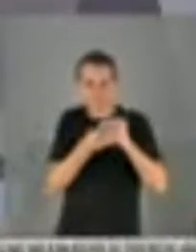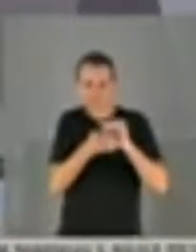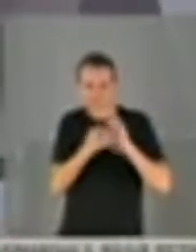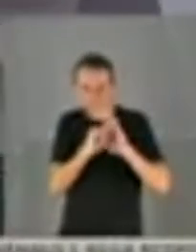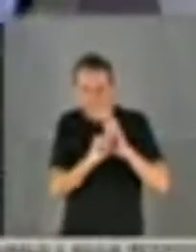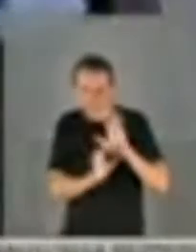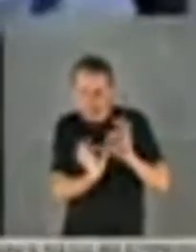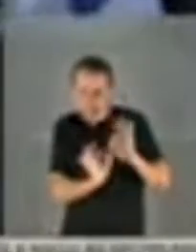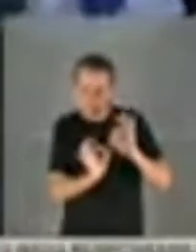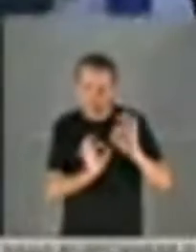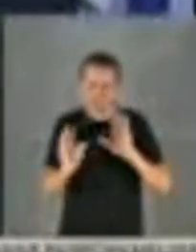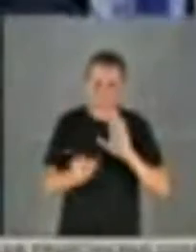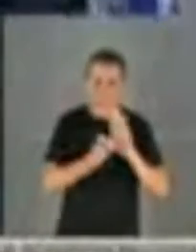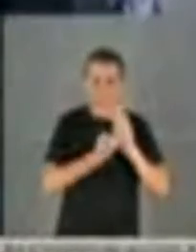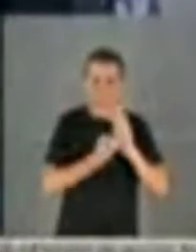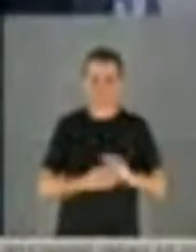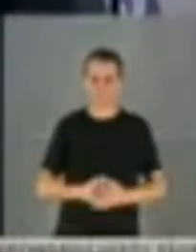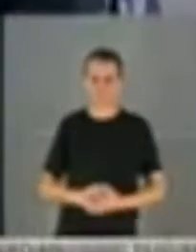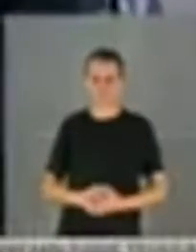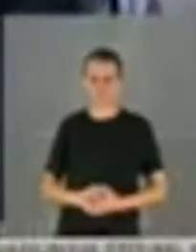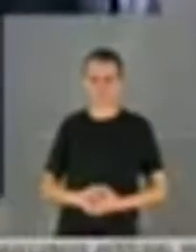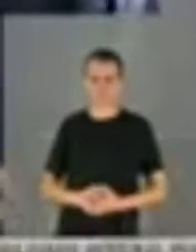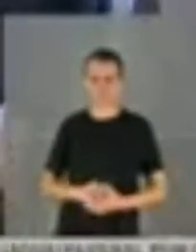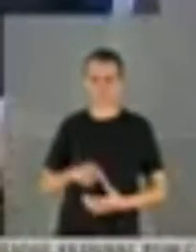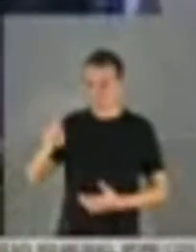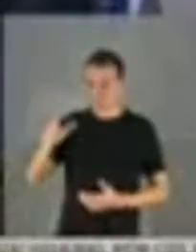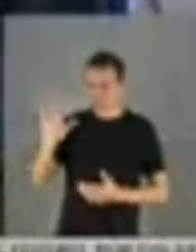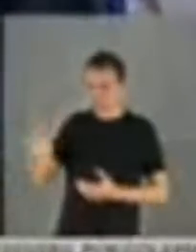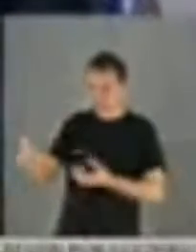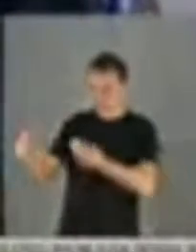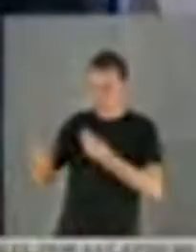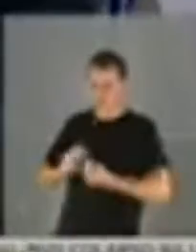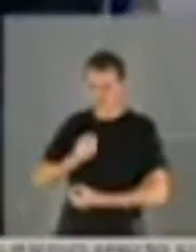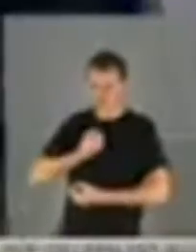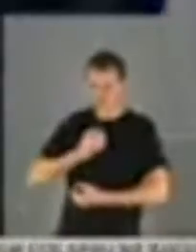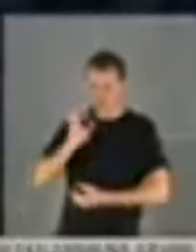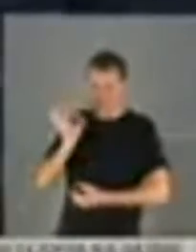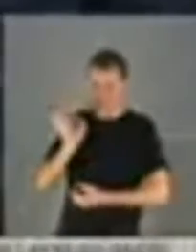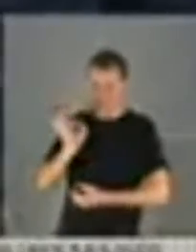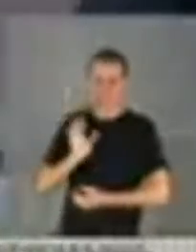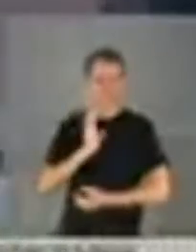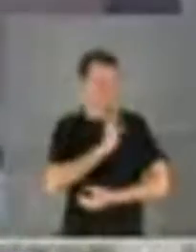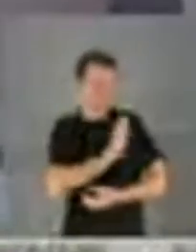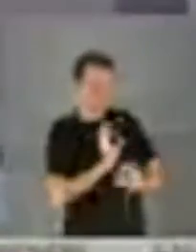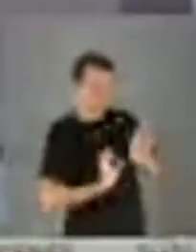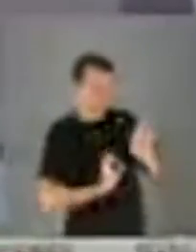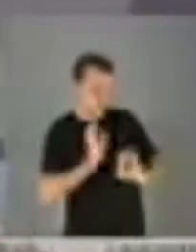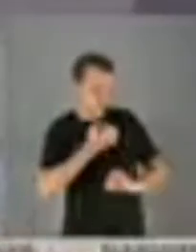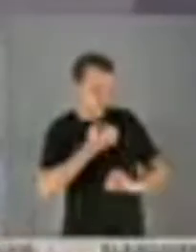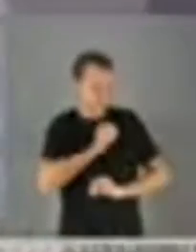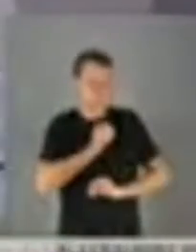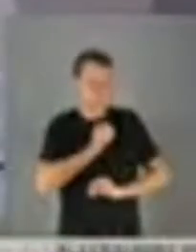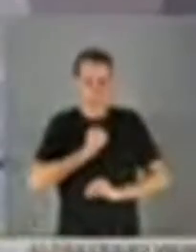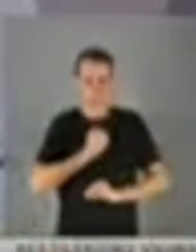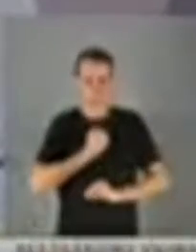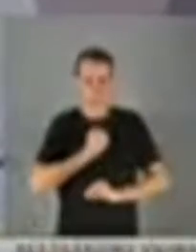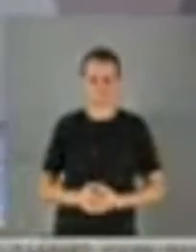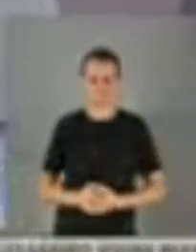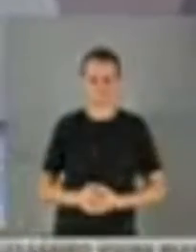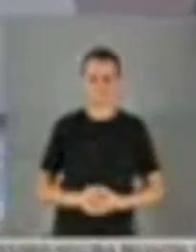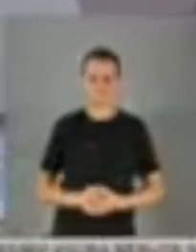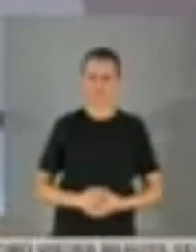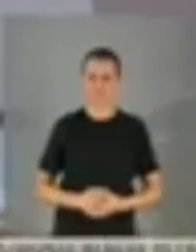Entreguei, presidente. Você me entregou os números aqui, né? Entreguei, foi organizado os números. Tá? Os números. Em